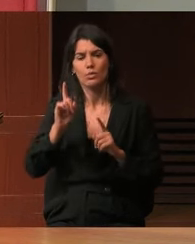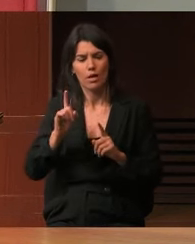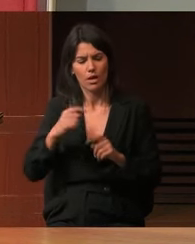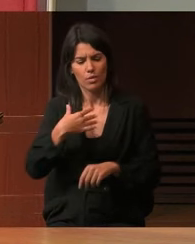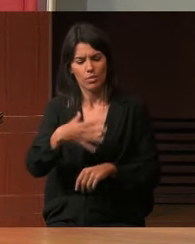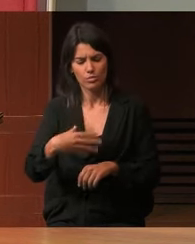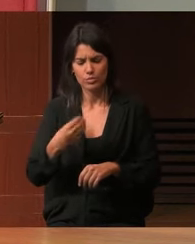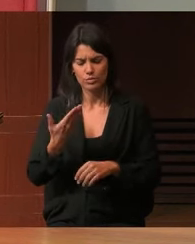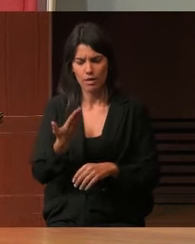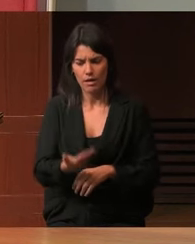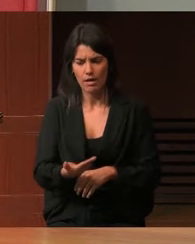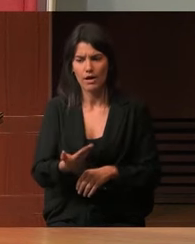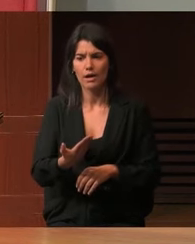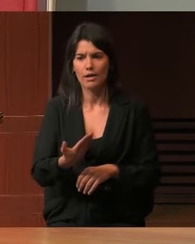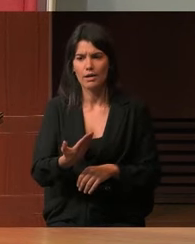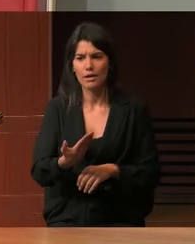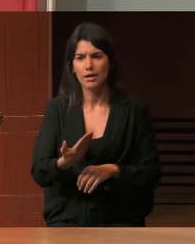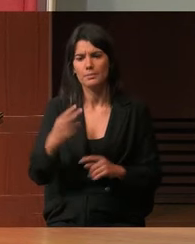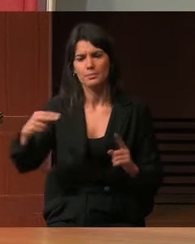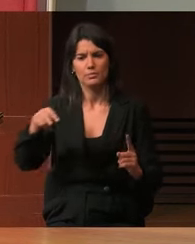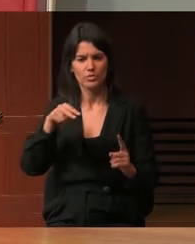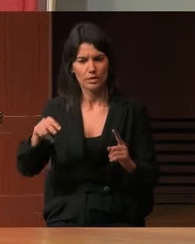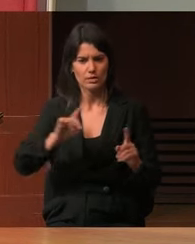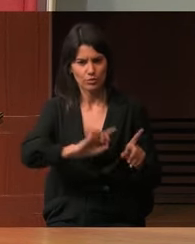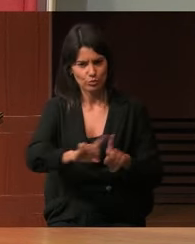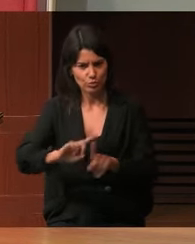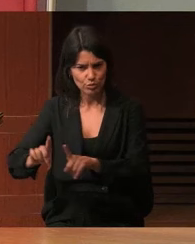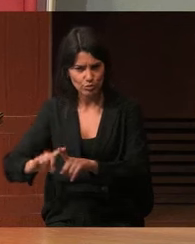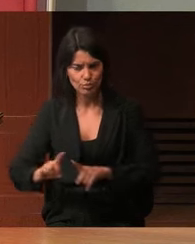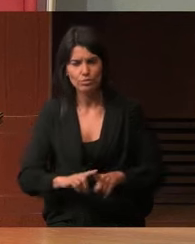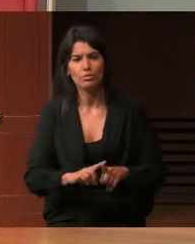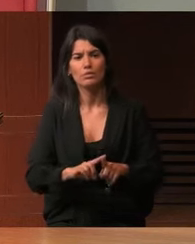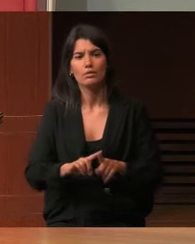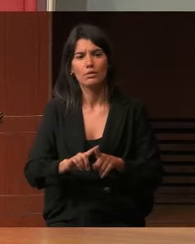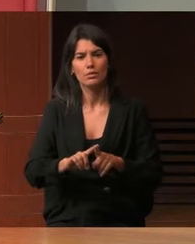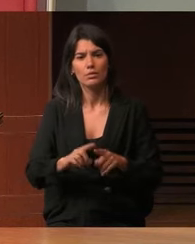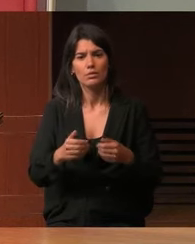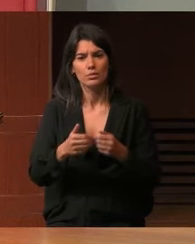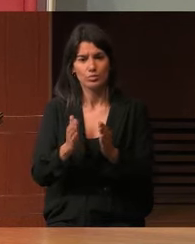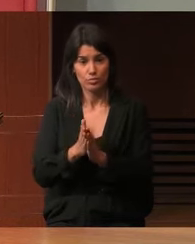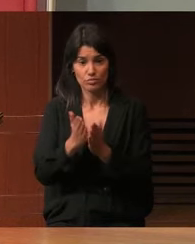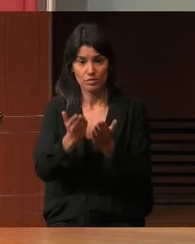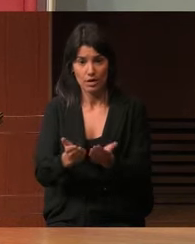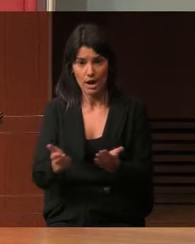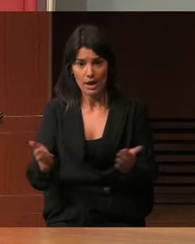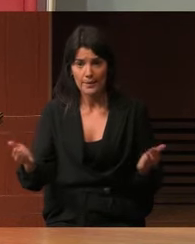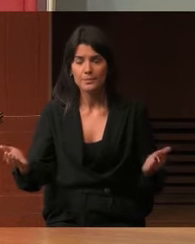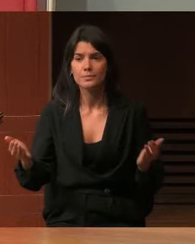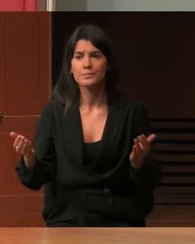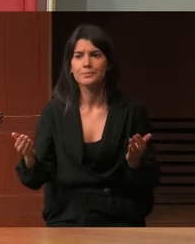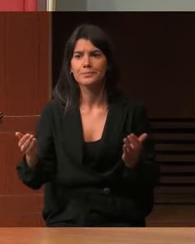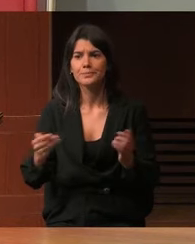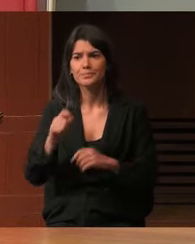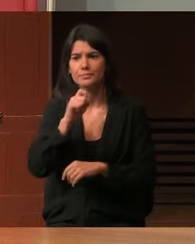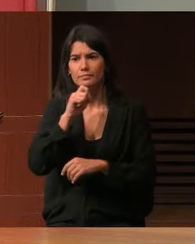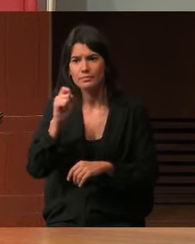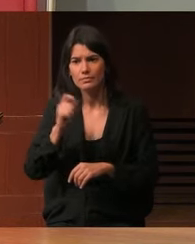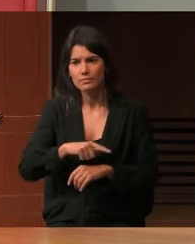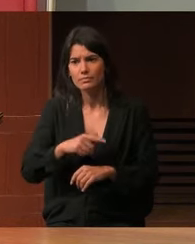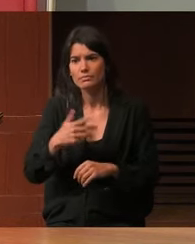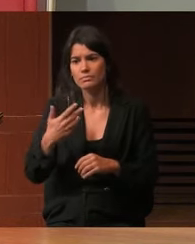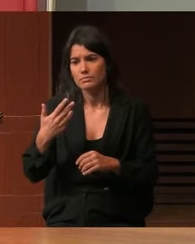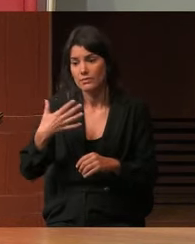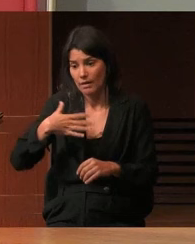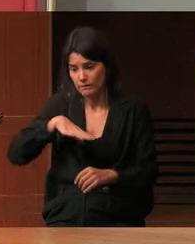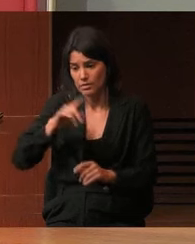composto por uma multiplicidade de pontos de vista. Todos os existentes são centros potenciais de